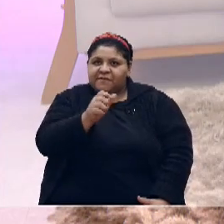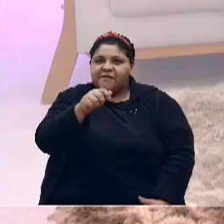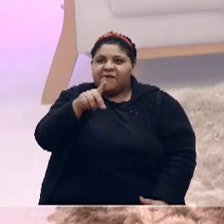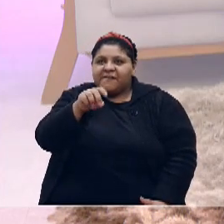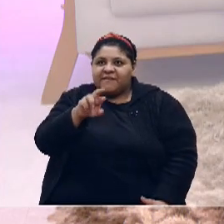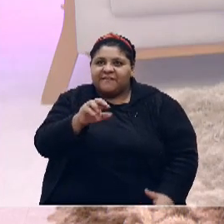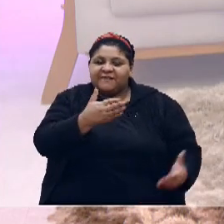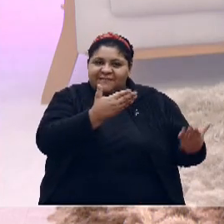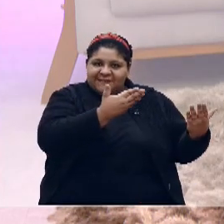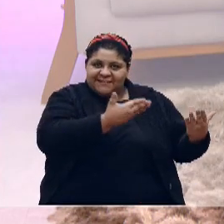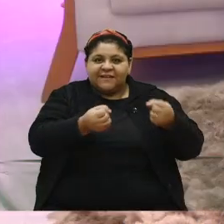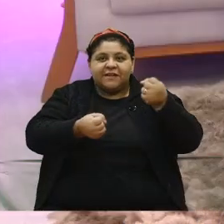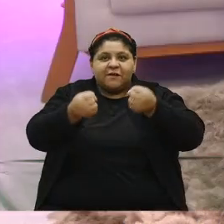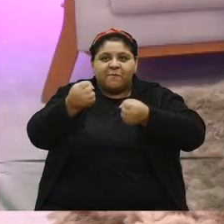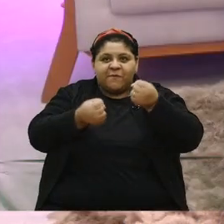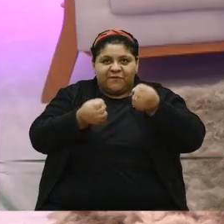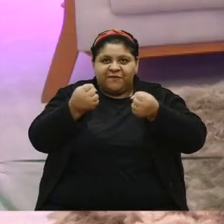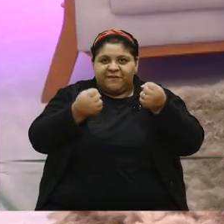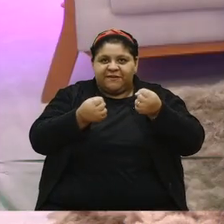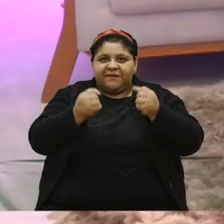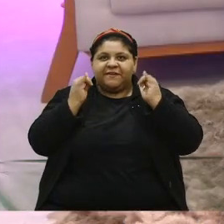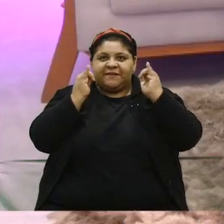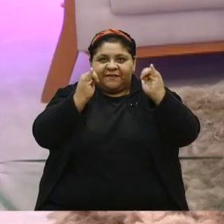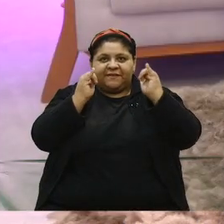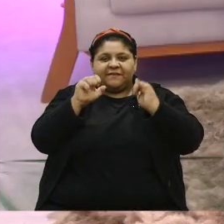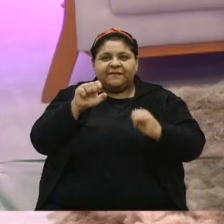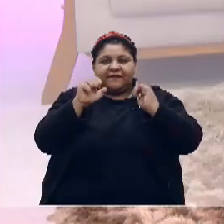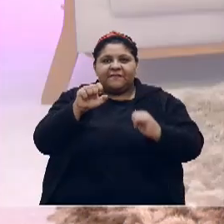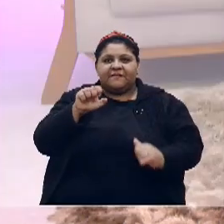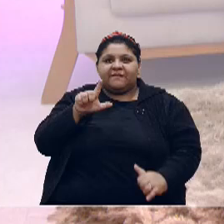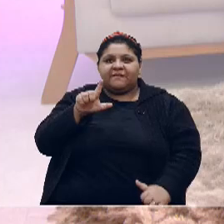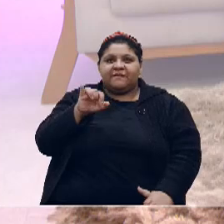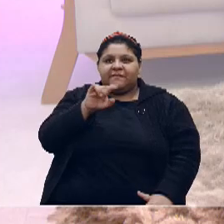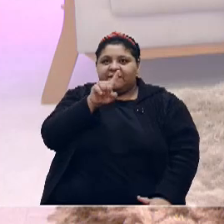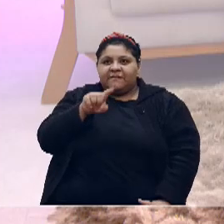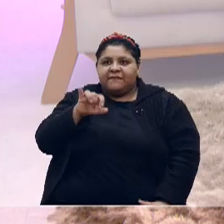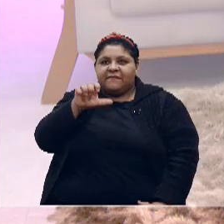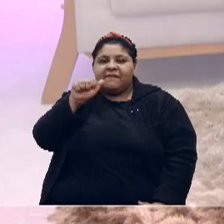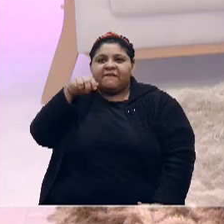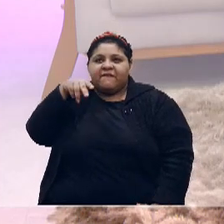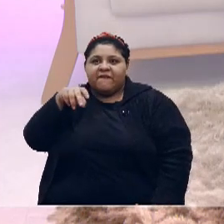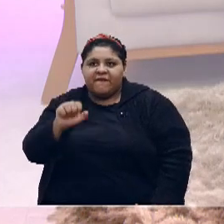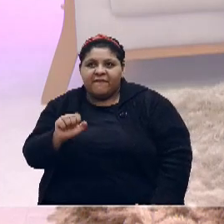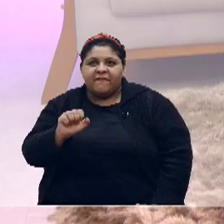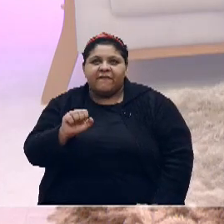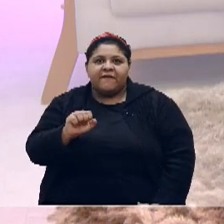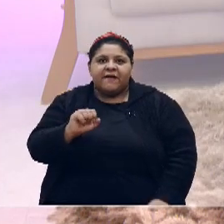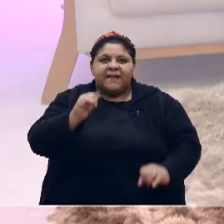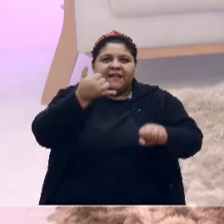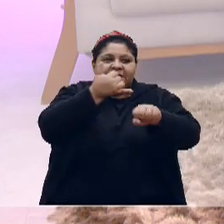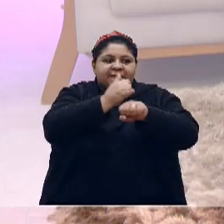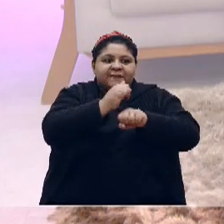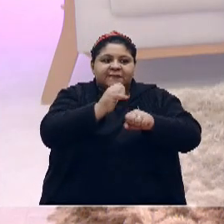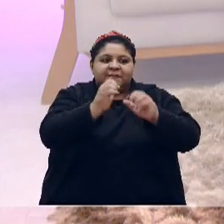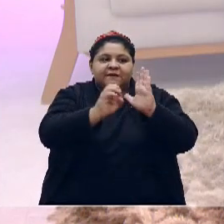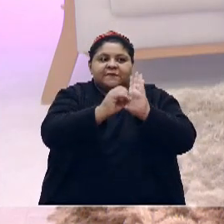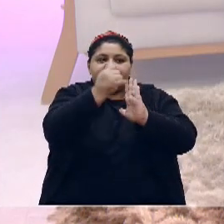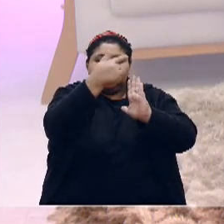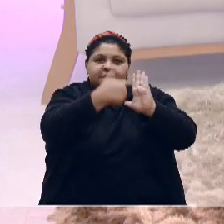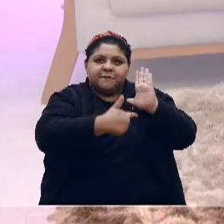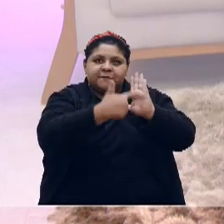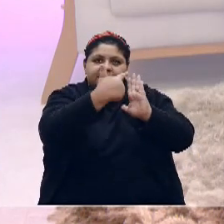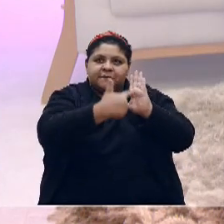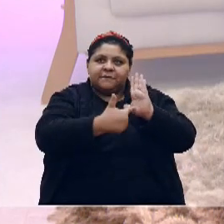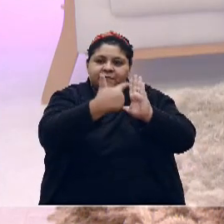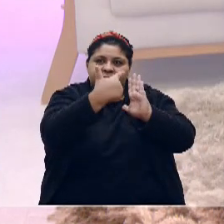lado, que ela é motorista de ônibus, a Elisiane Duarte Gomes, que é soldadora, e a Gláucia